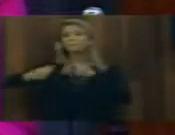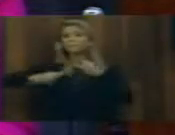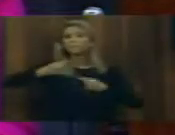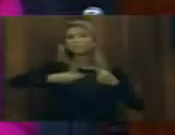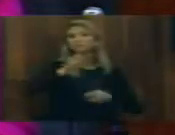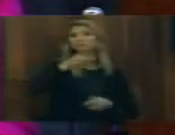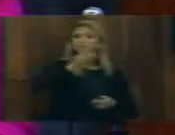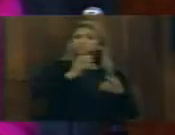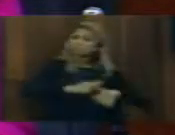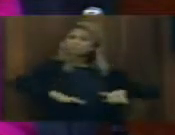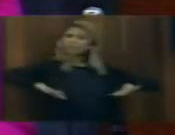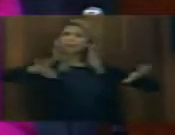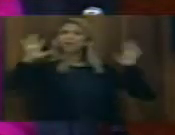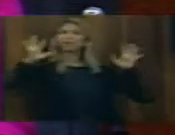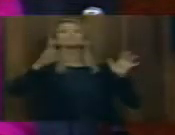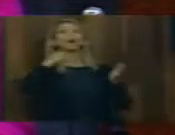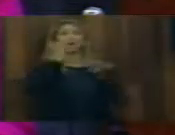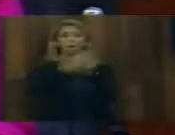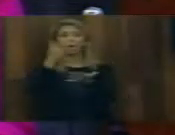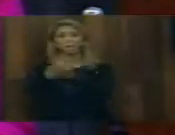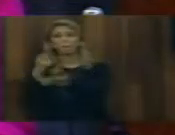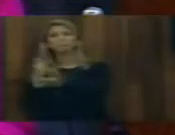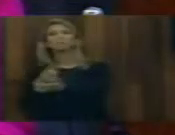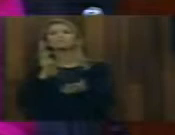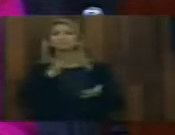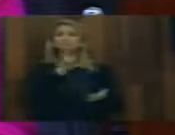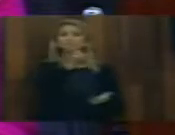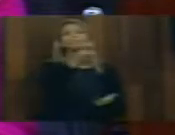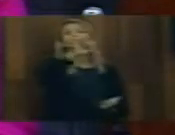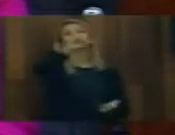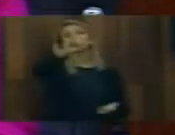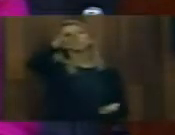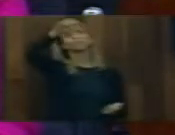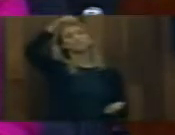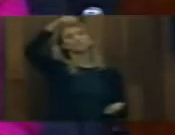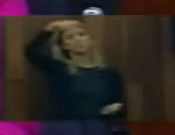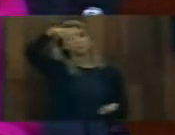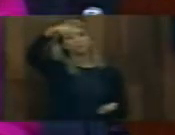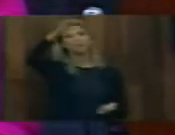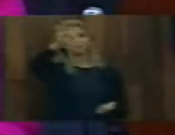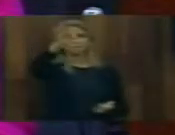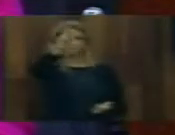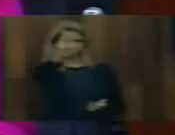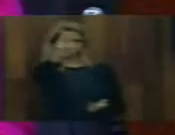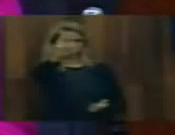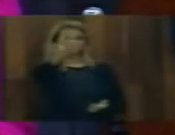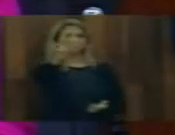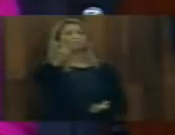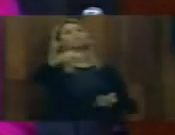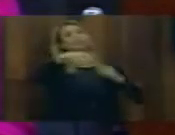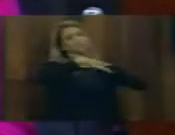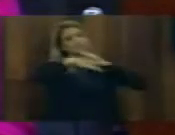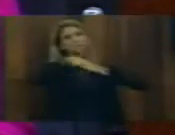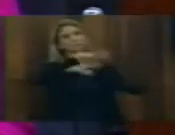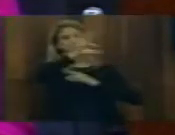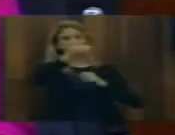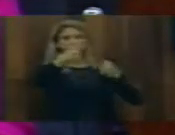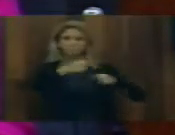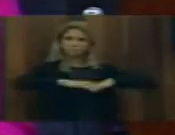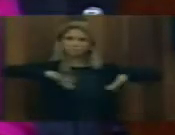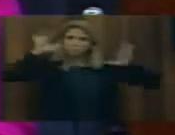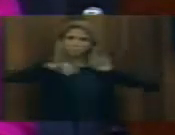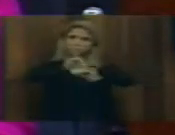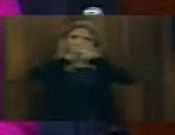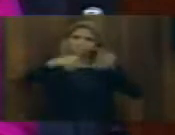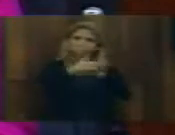na cobrança do imposto sobre a propriedade predial e territorial urbana, IPTU, no município de Cabo Frio.